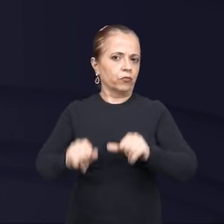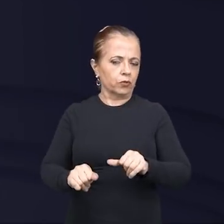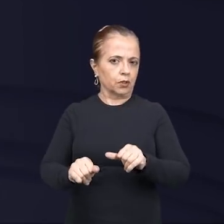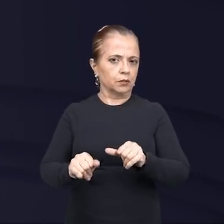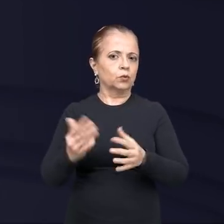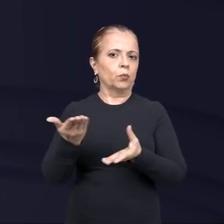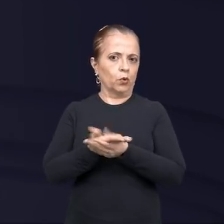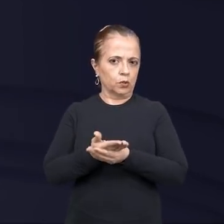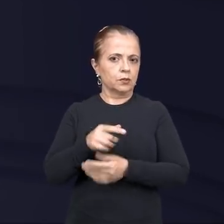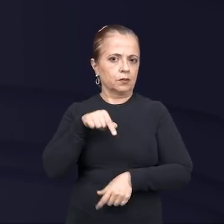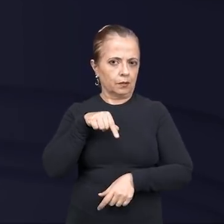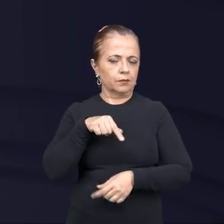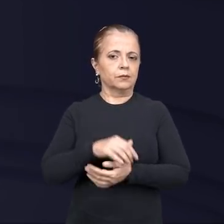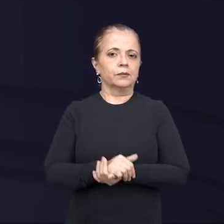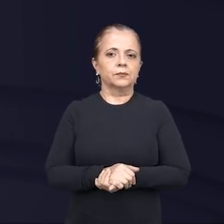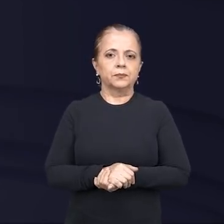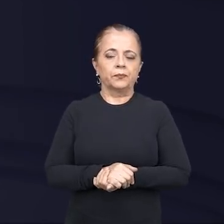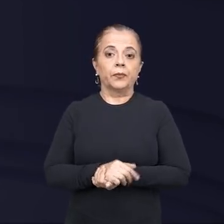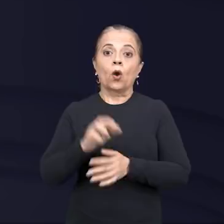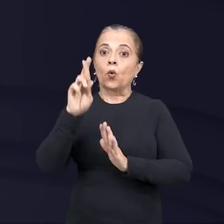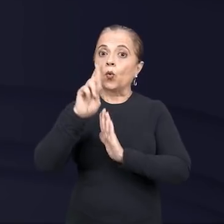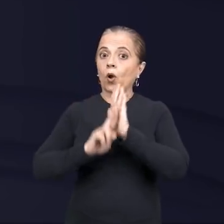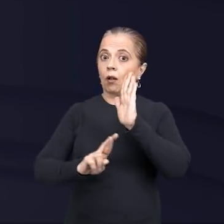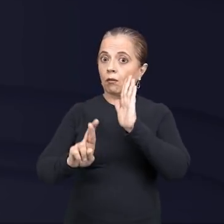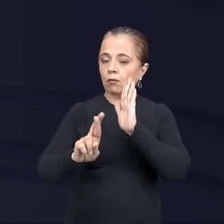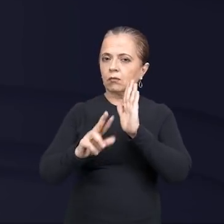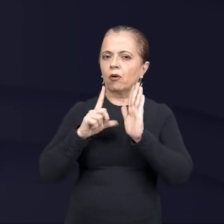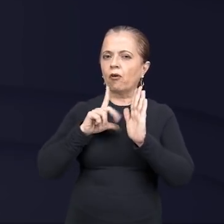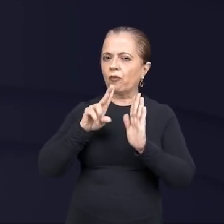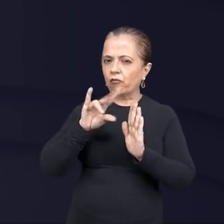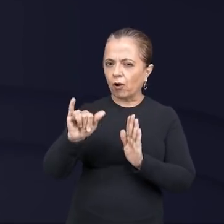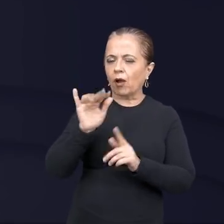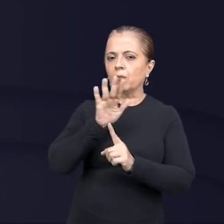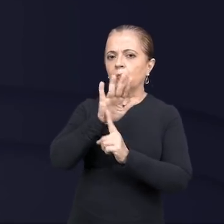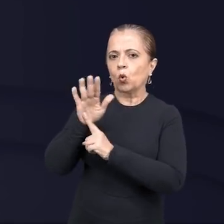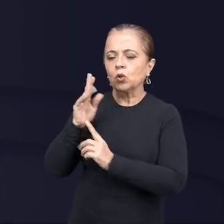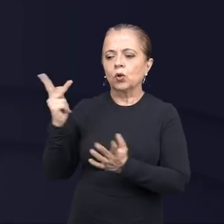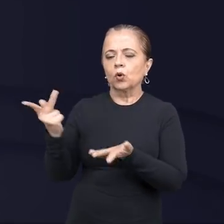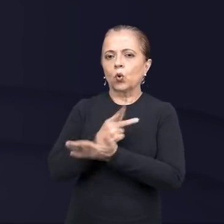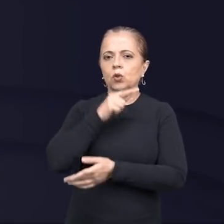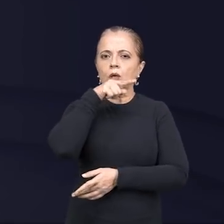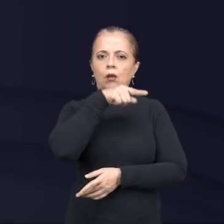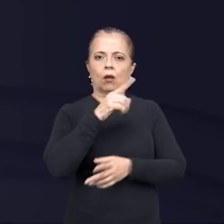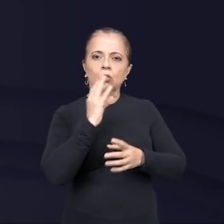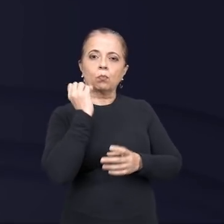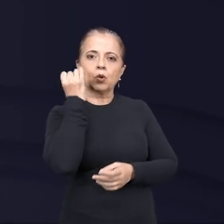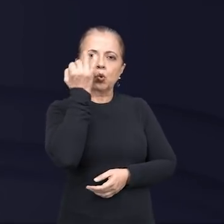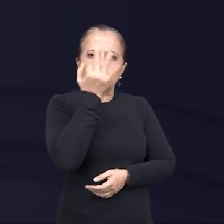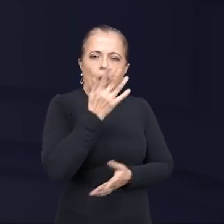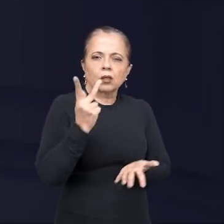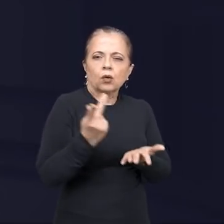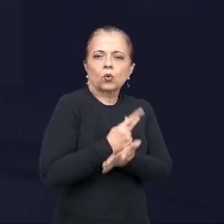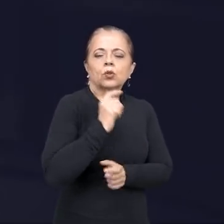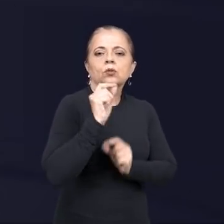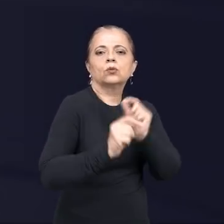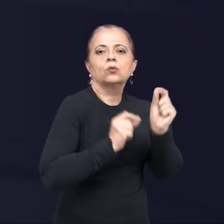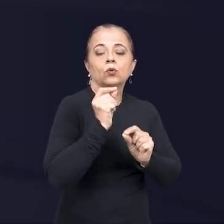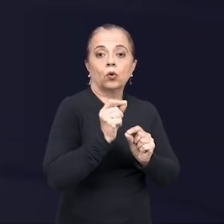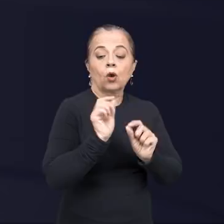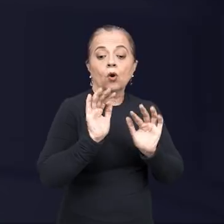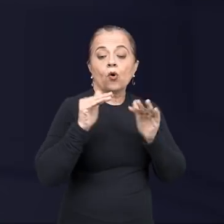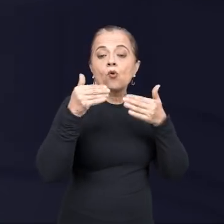inquérito. O relatório final do inquérito vai apontar o que ocorreu naquela fatídica noite, qual